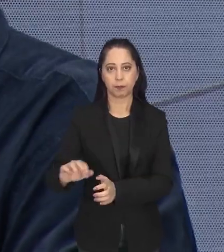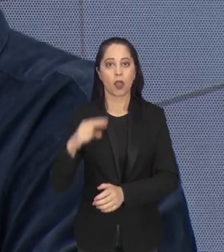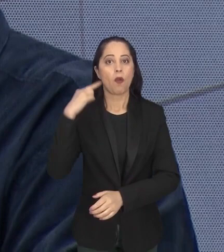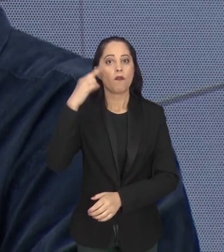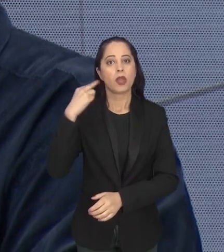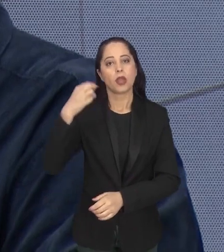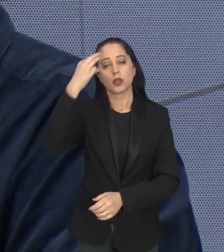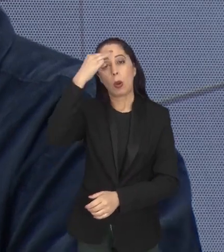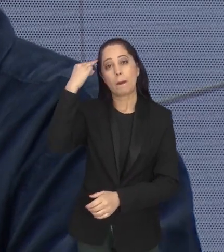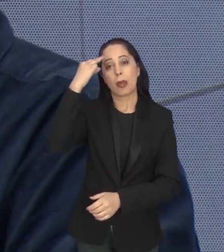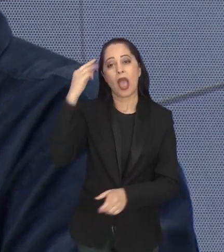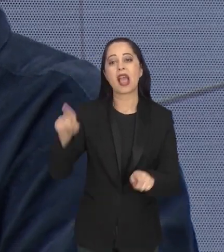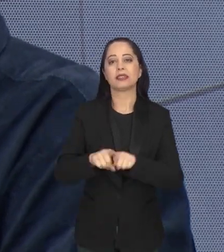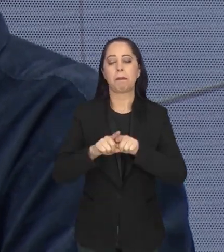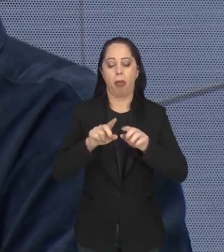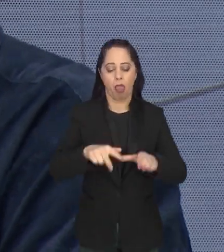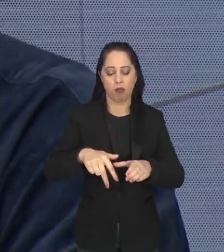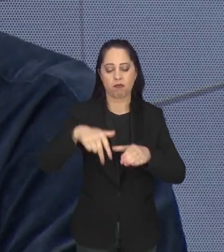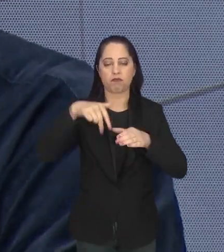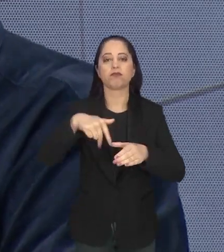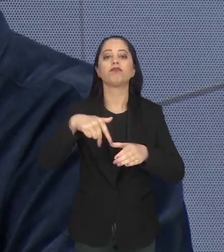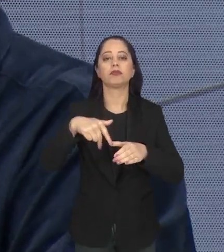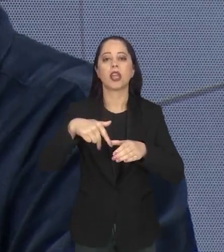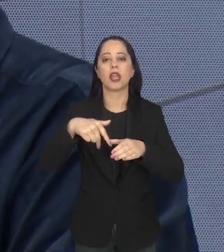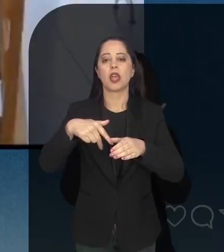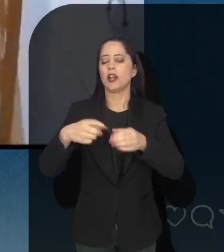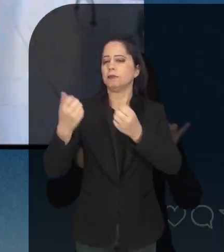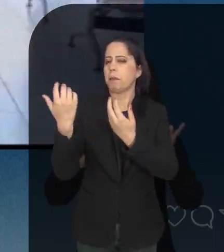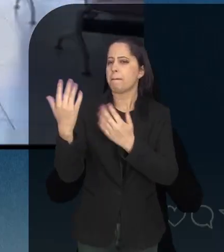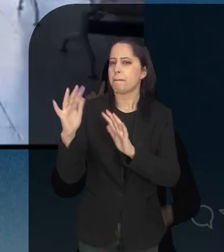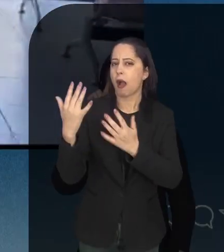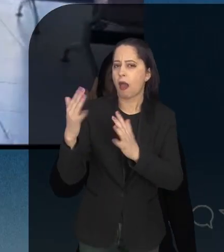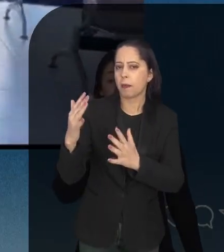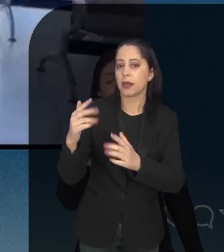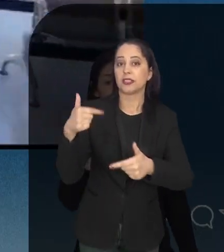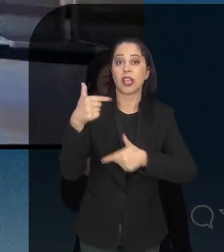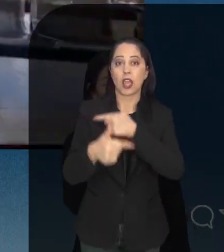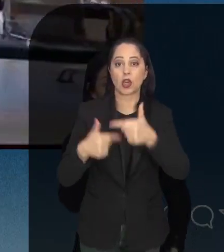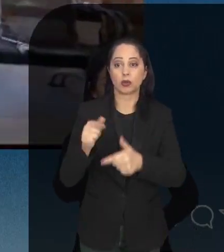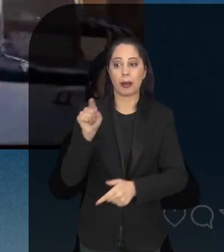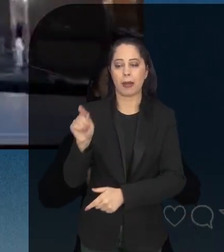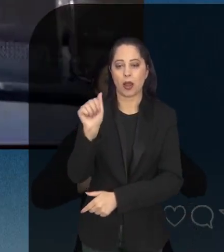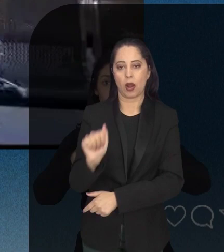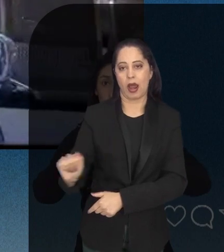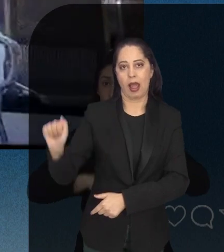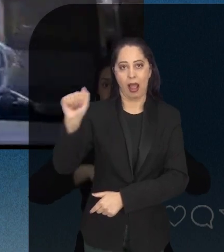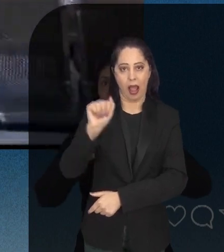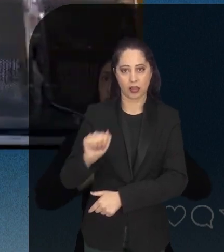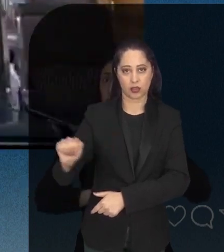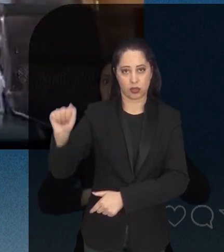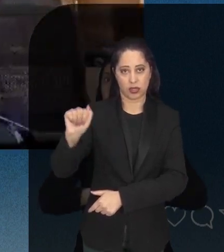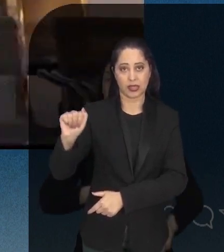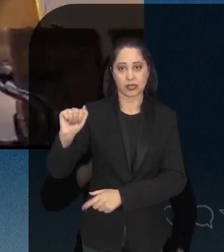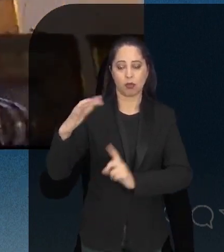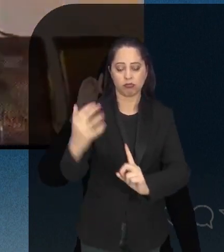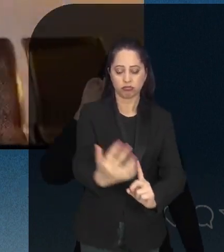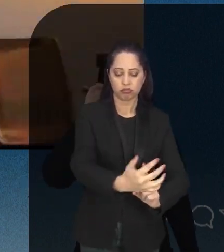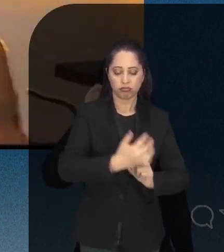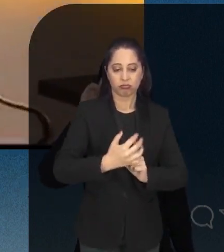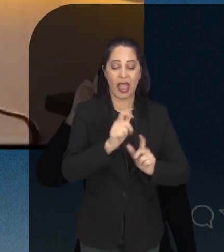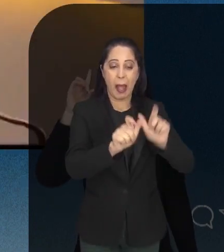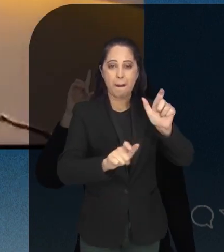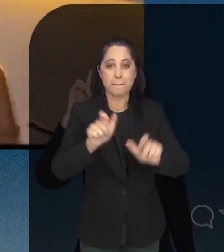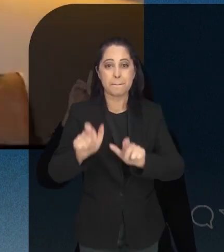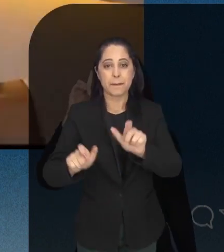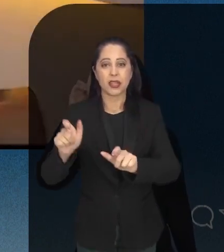O vereador Marcelo Garcia também foi à tribuna. Ele parabenizou o trabalho de uma associação que trabalha para